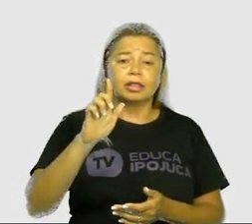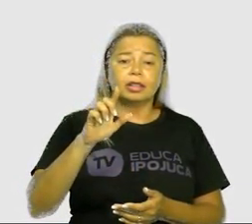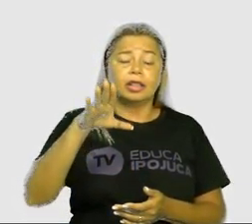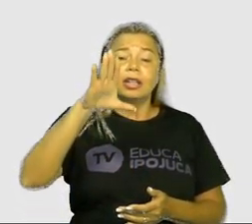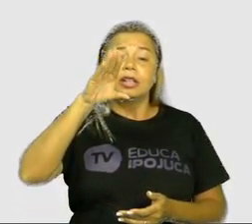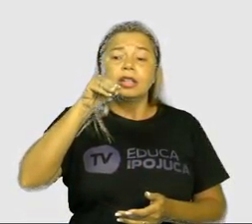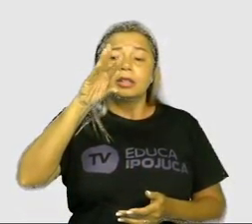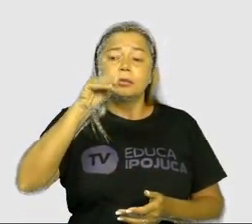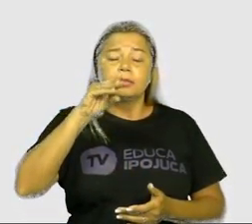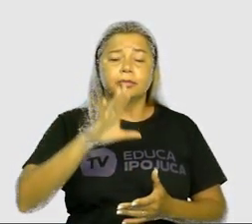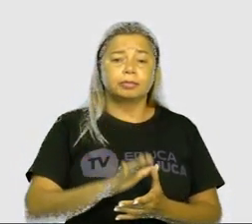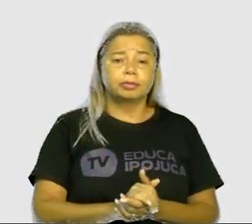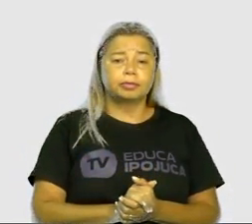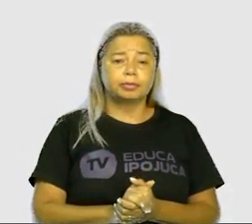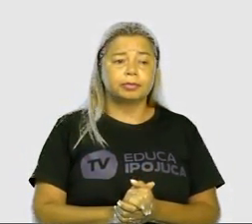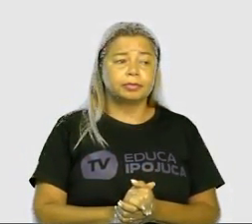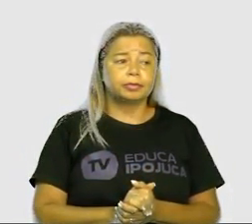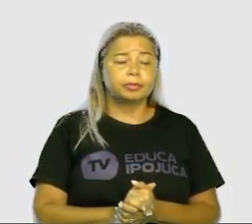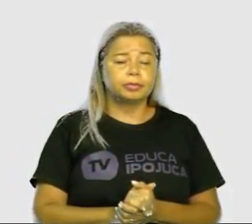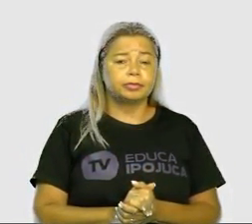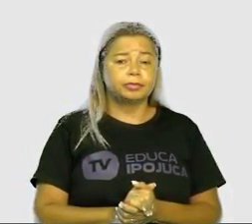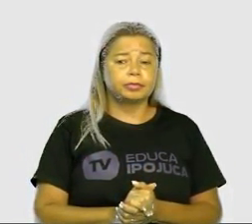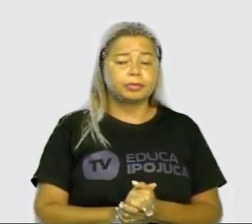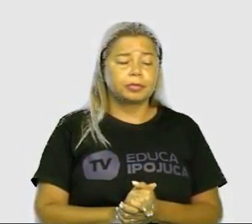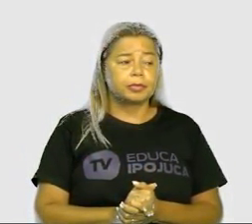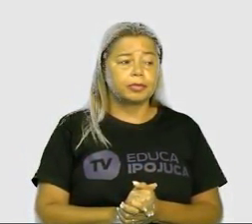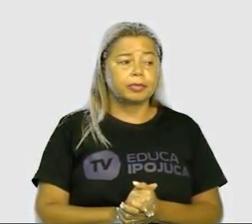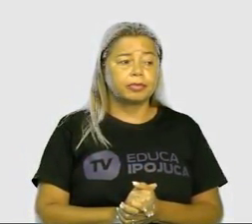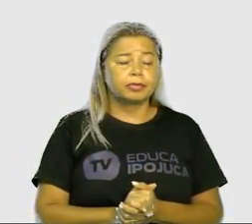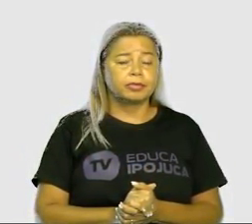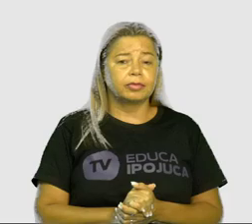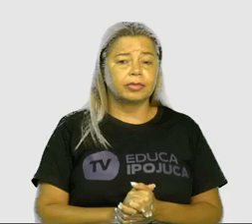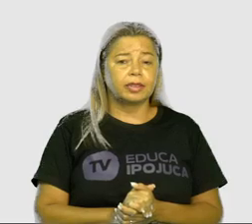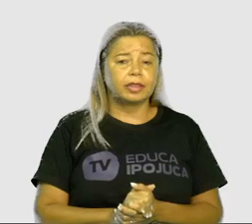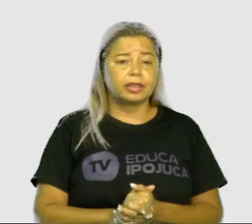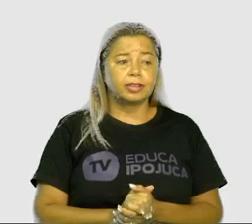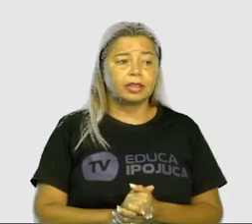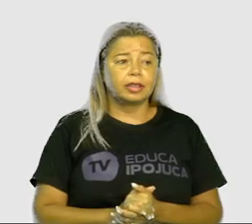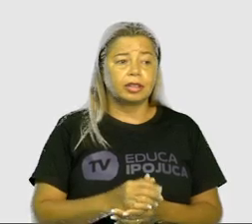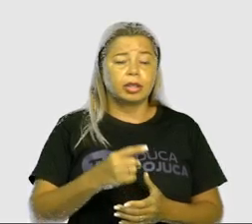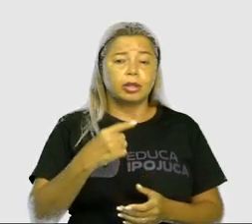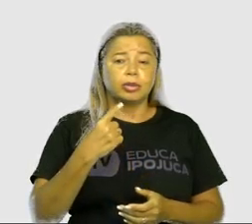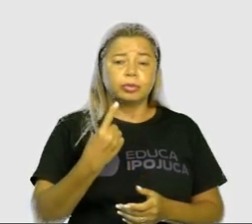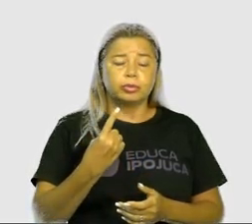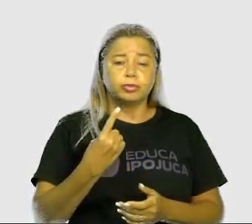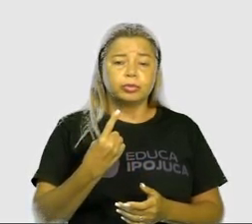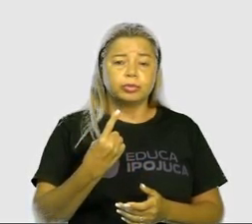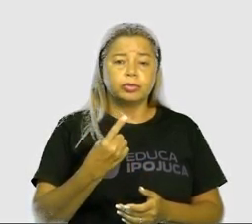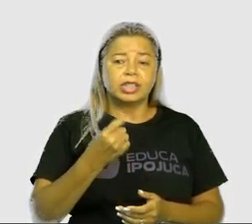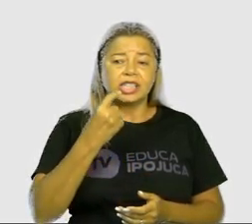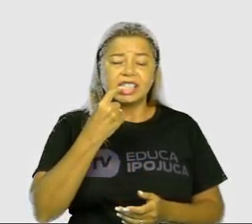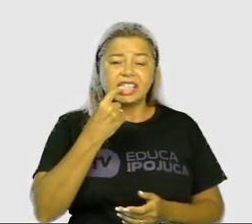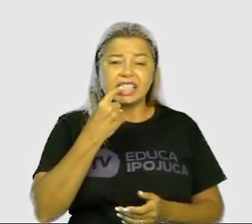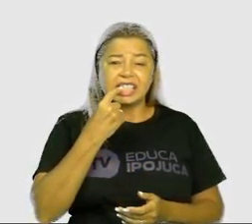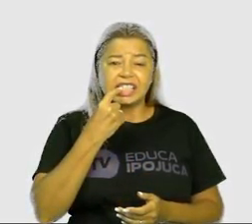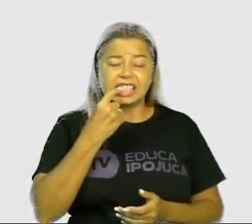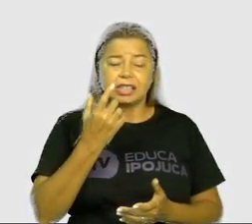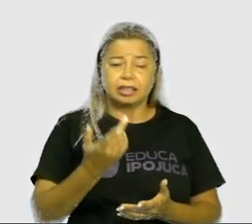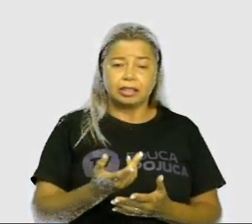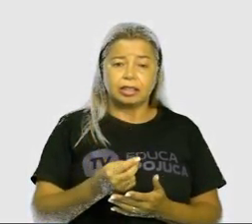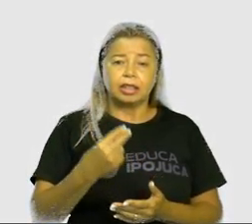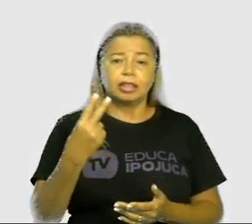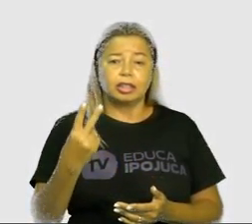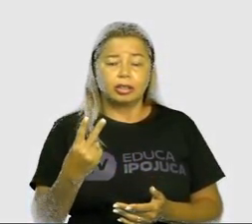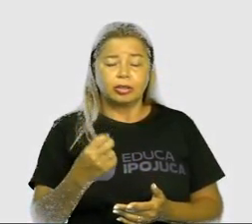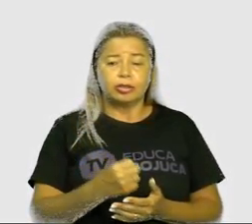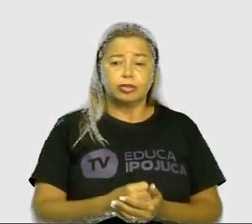o Bluetooth o que ficaria se você só tem um dente tu se você tem mais de